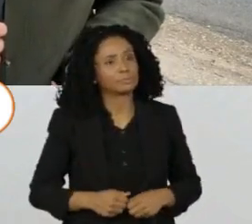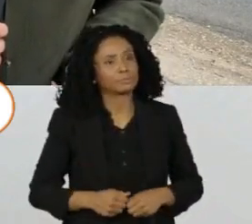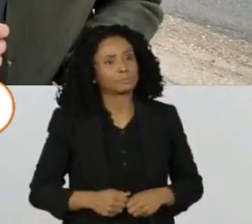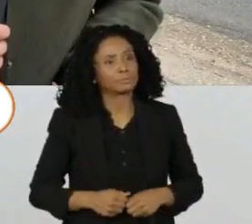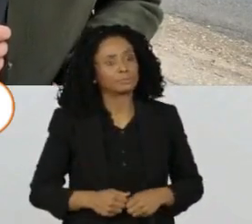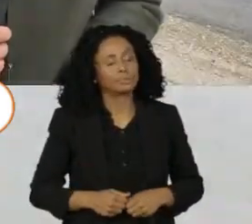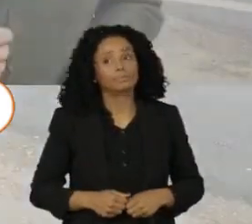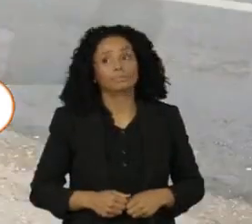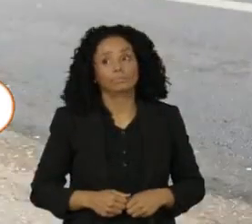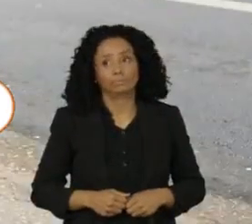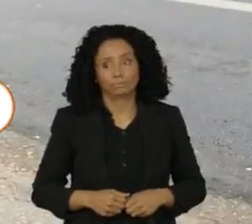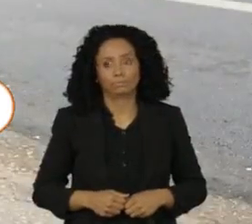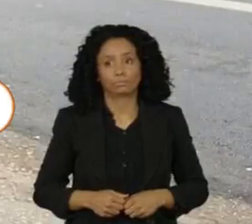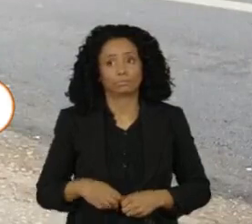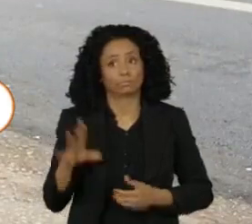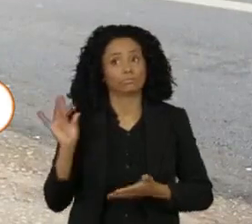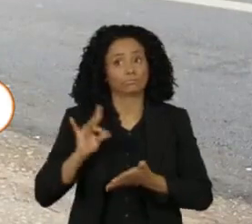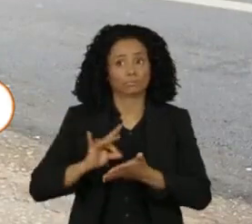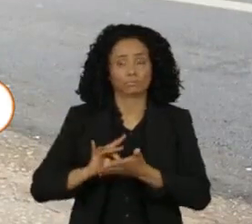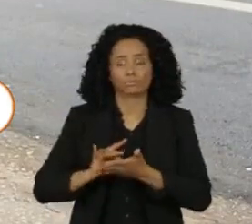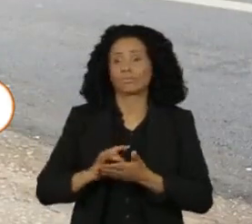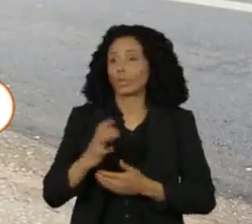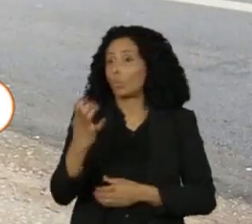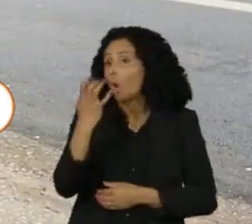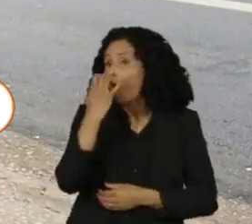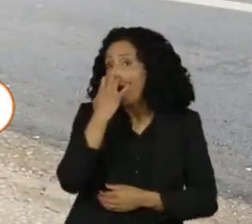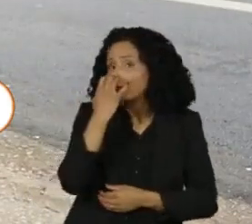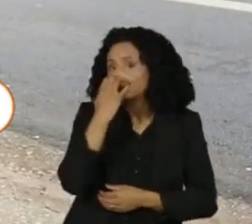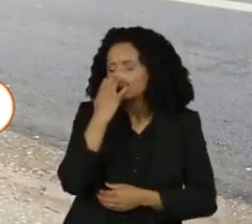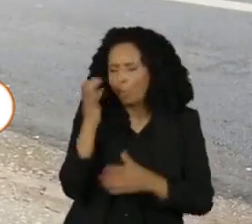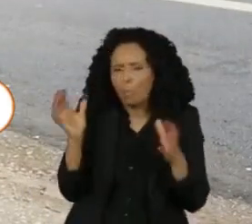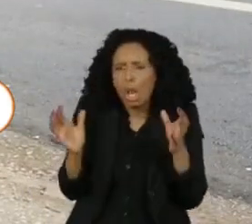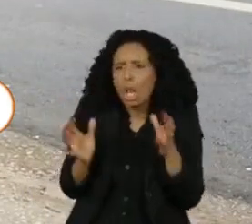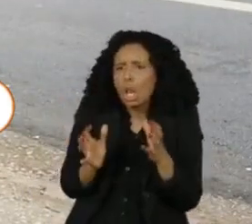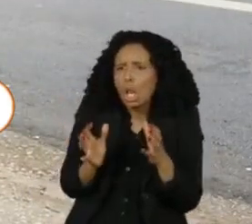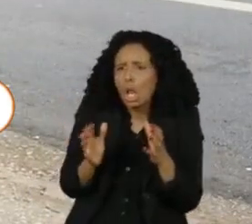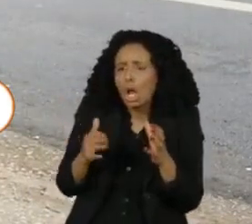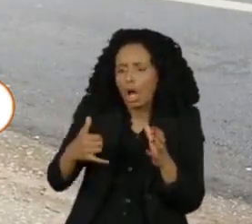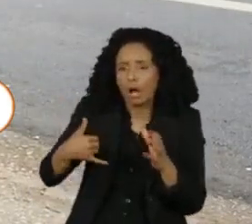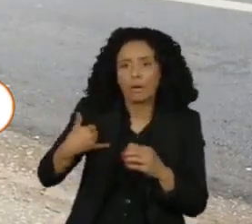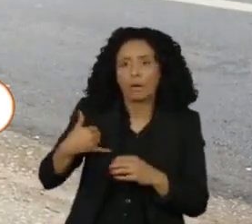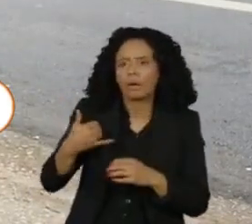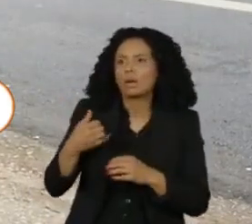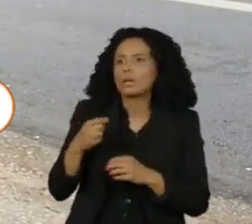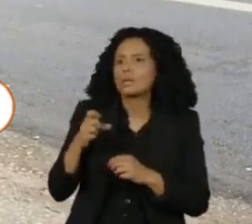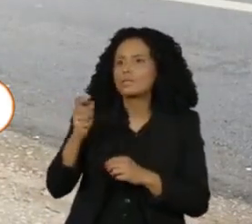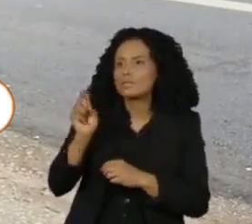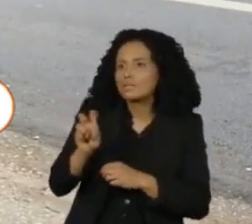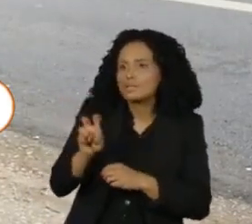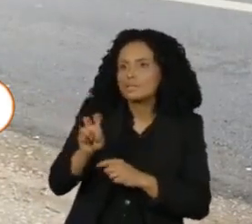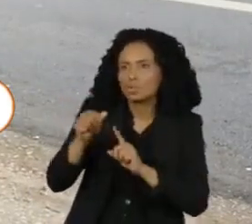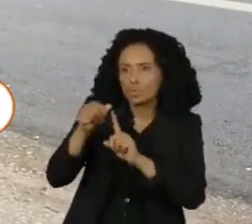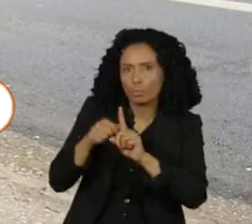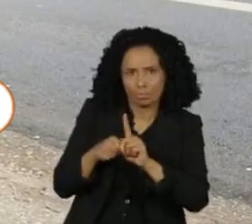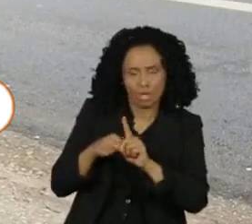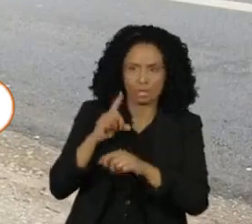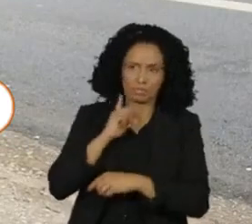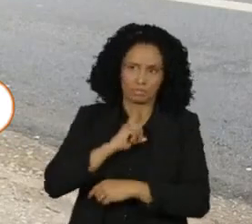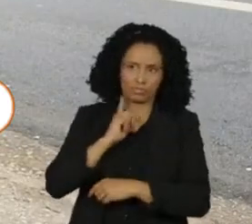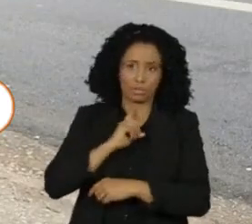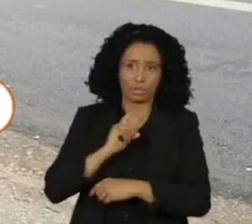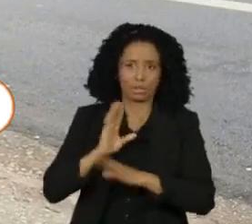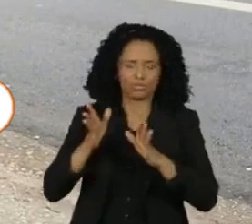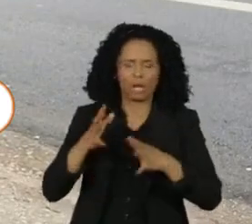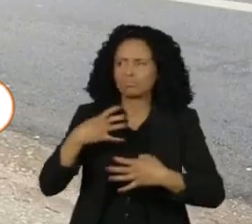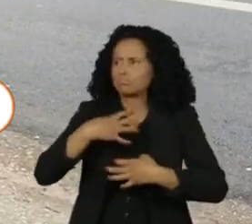A doença foi identificada em um cachorro, um filhote de 5 meses, que vive em Juiz de Fora, em Minas Gerais. Os sintomas começaram